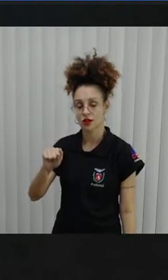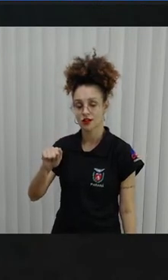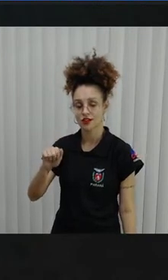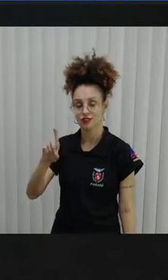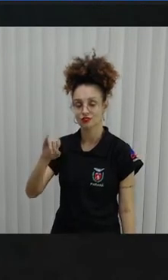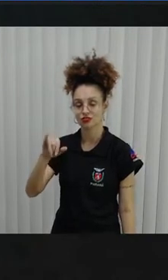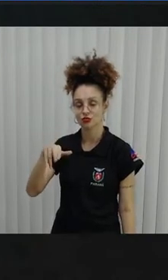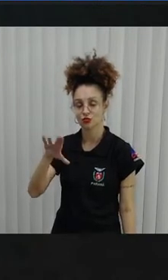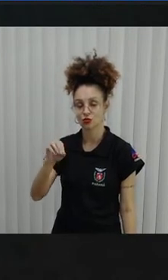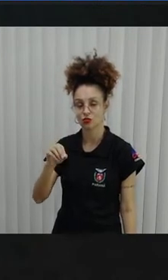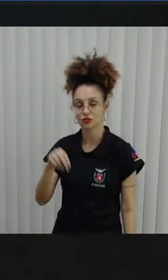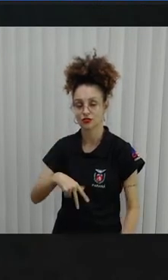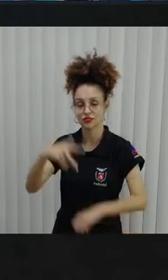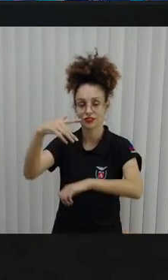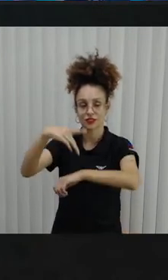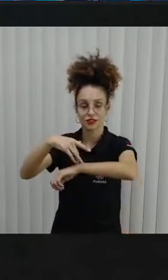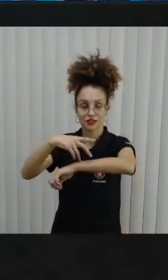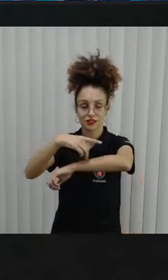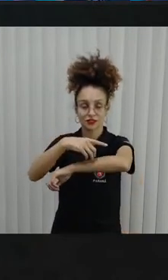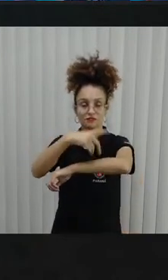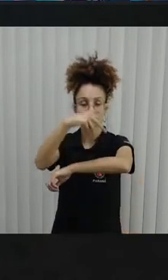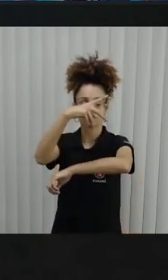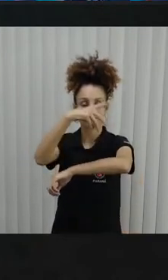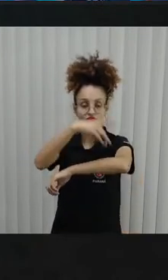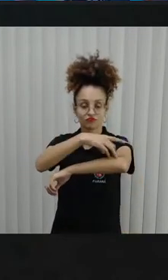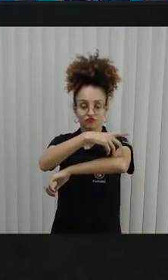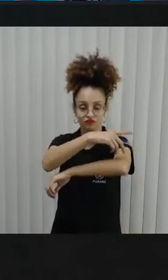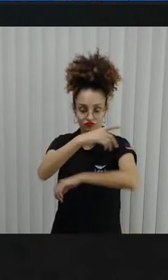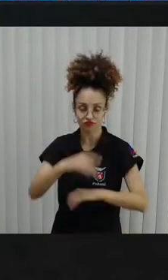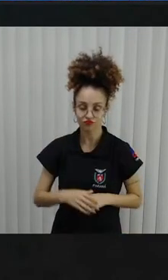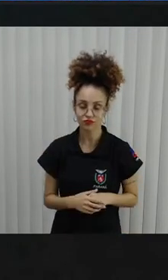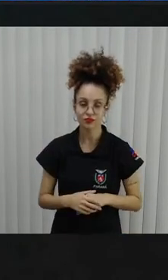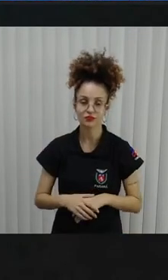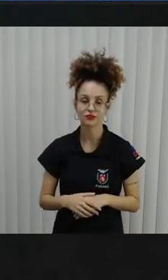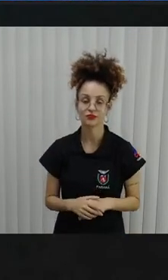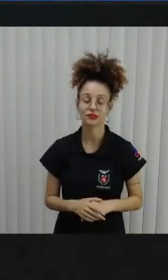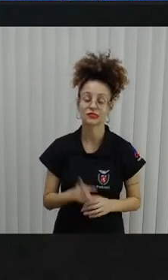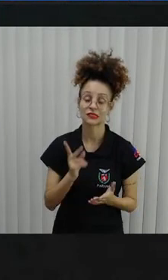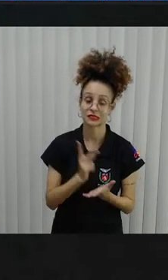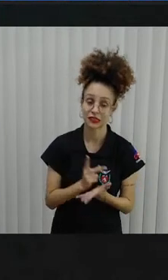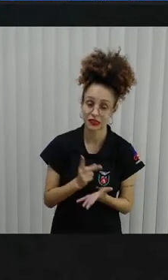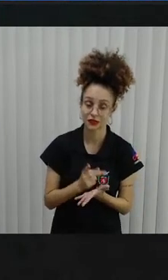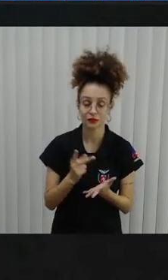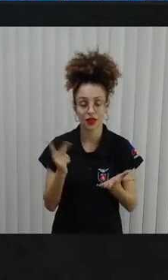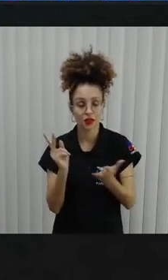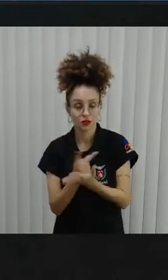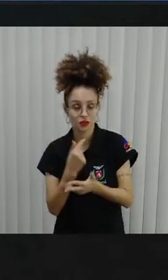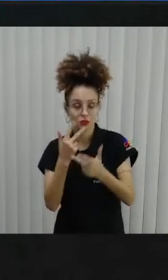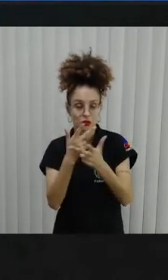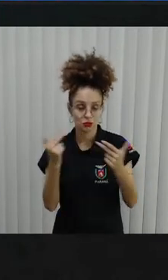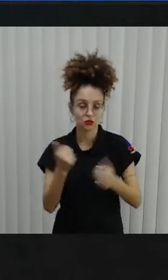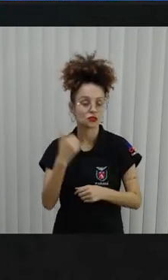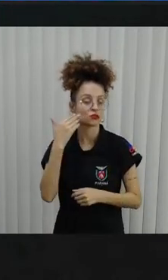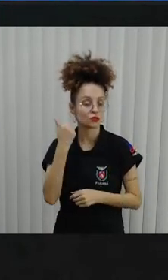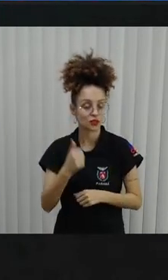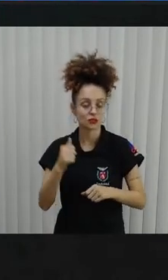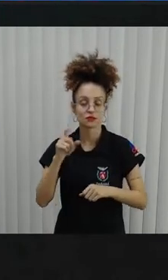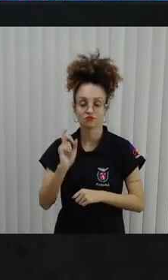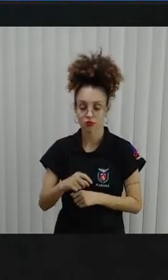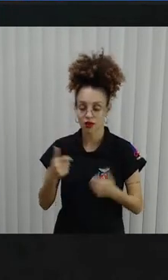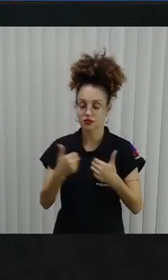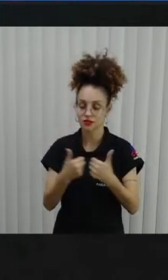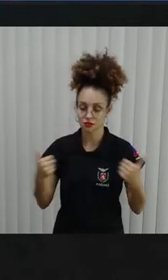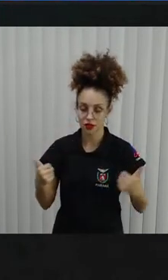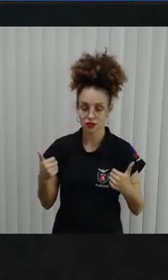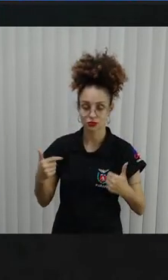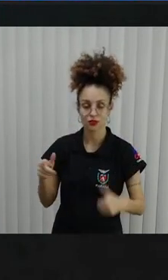boa? Sim, tá de Beleza. Boa. Puladino. Então, sempre que acontecer alguma coisa, sempre que a tecla espaço for pressionada, eu quero que o